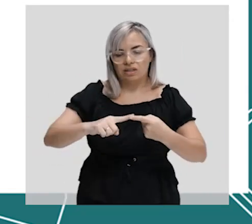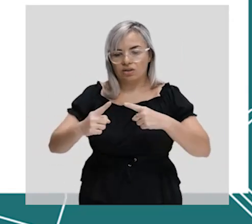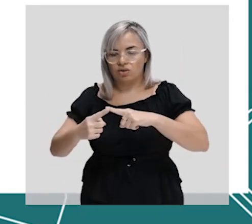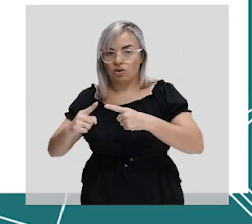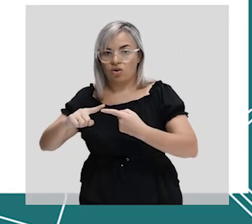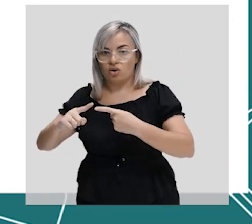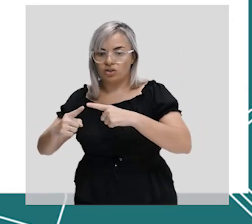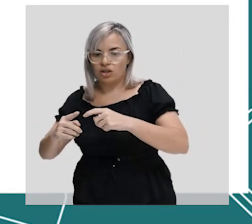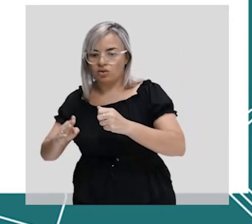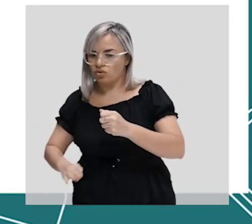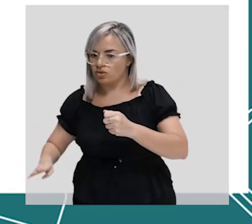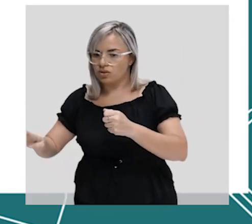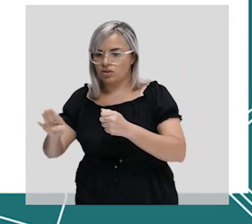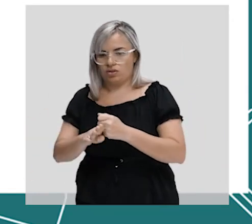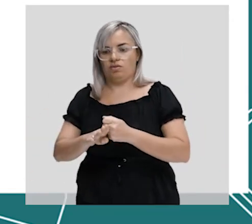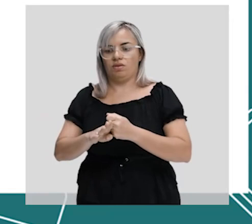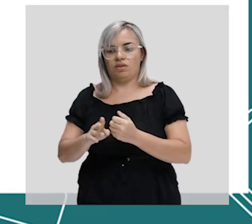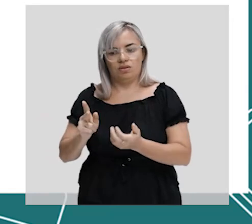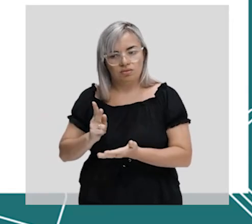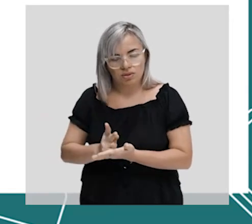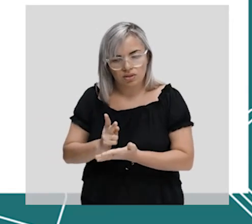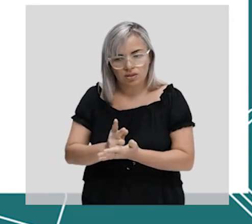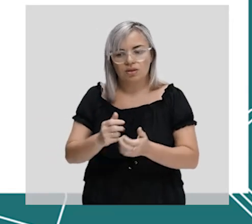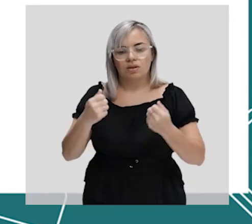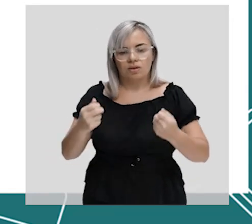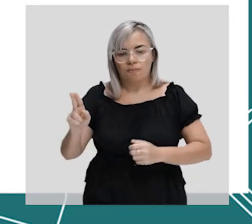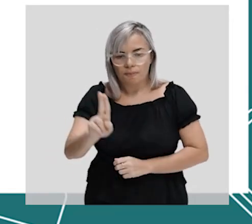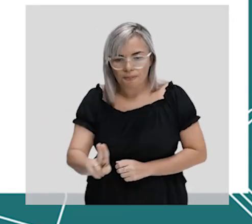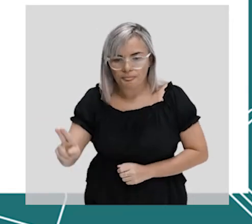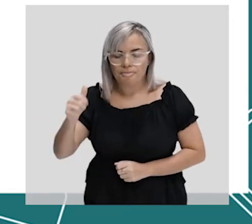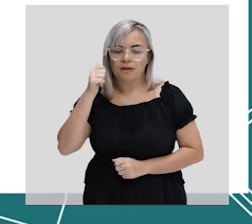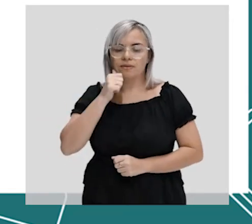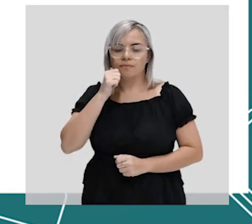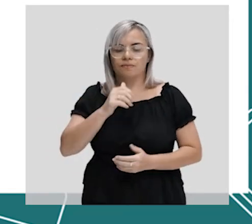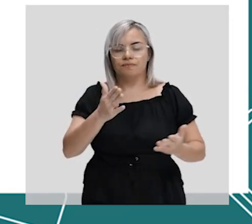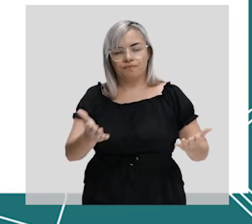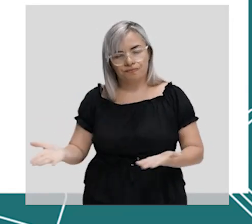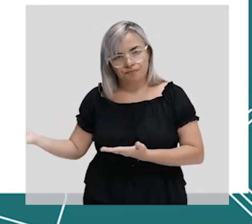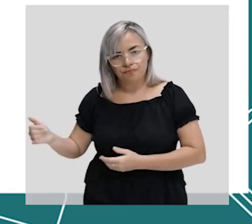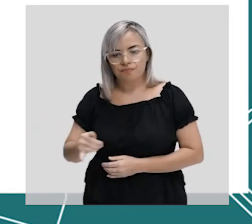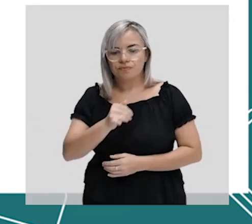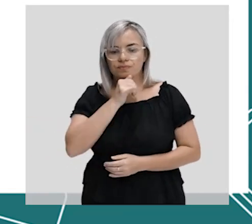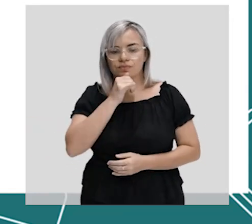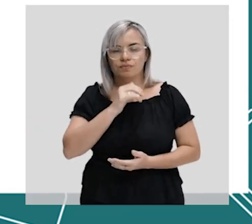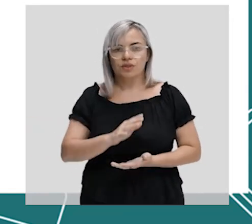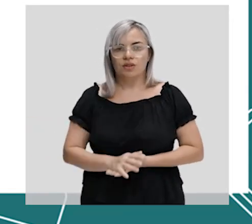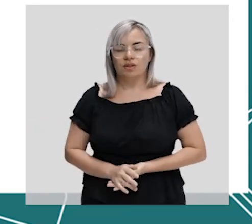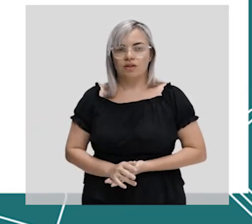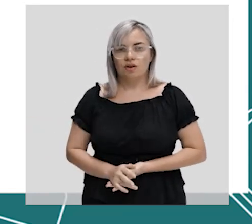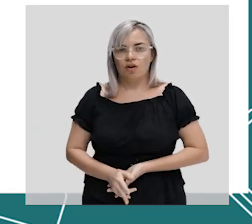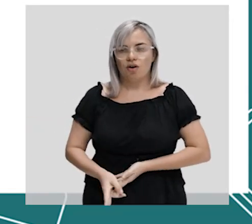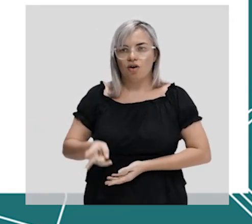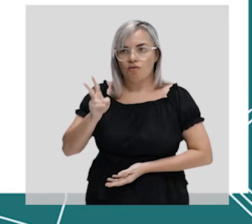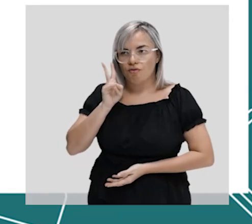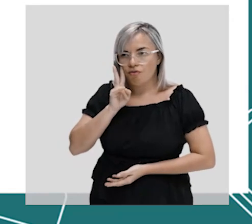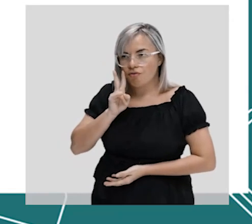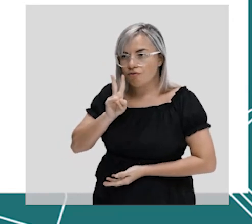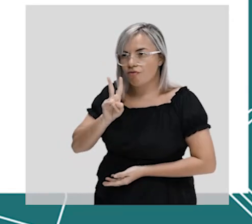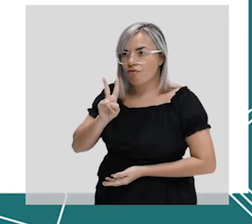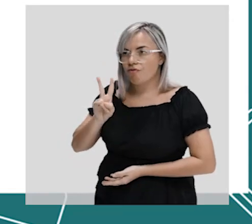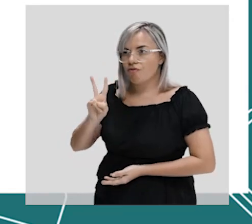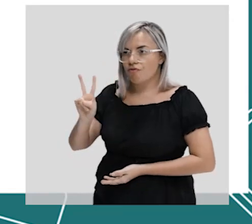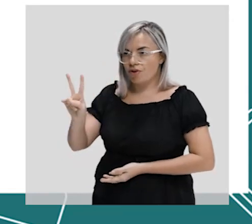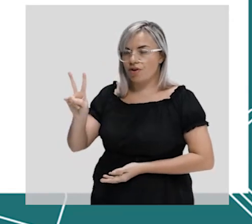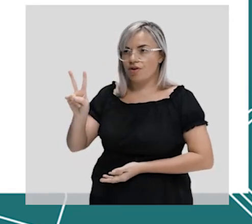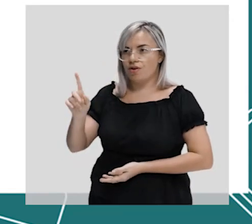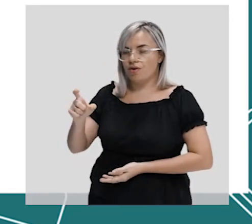um águila, tá? Então, vi uma águia. Olha o um aqui aparecendo,